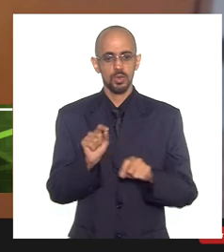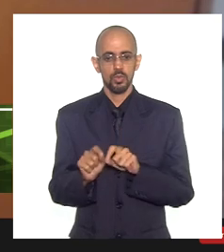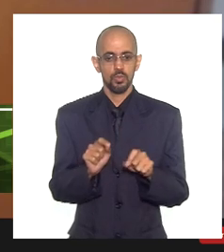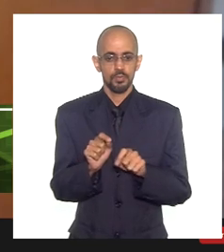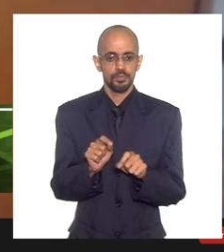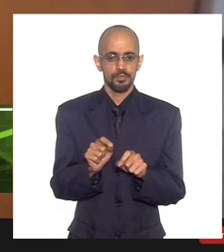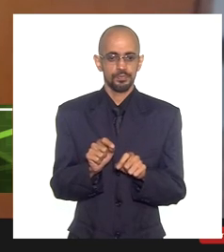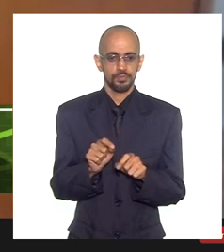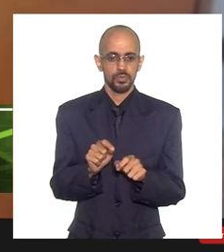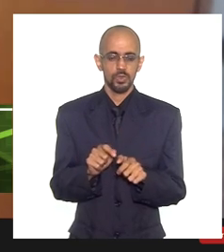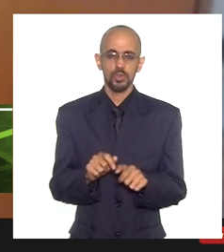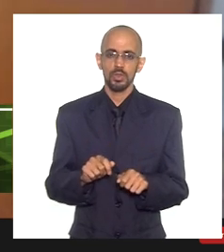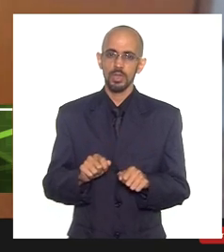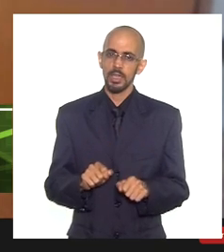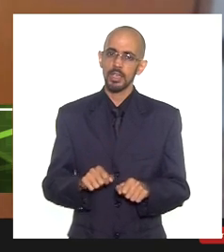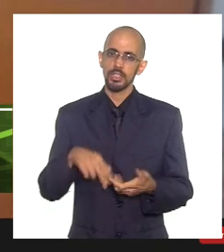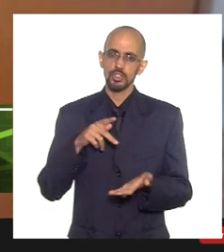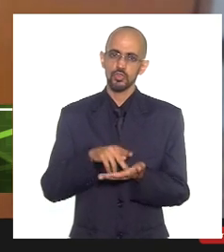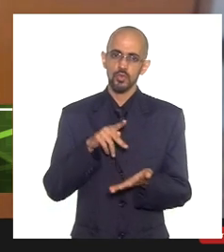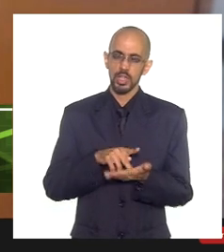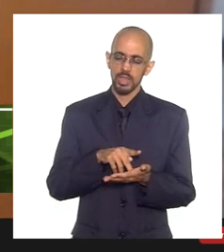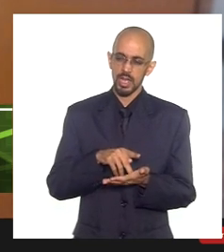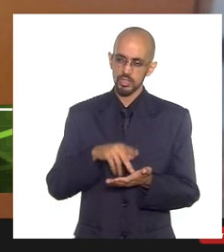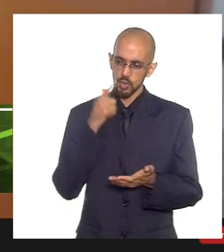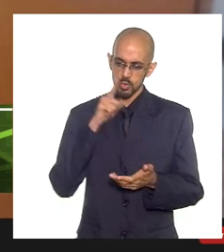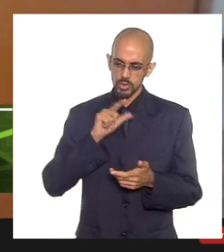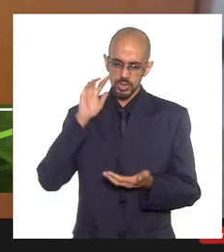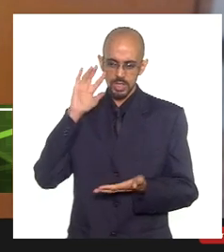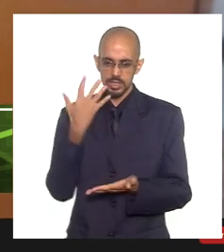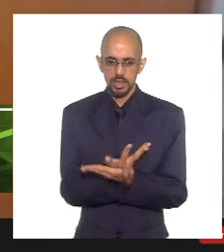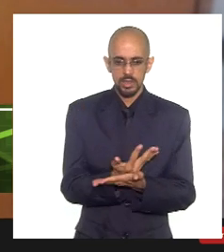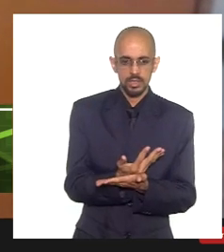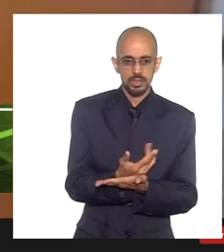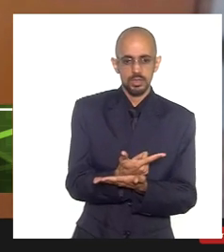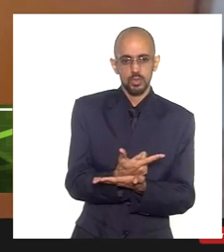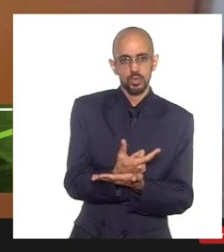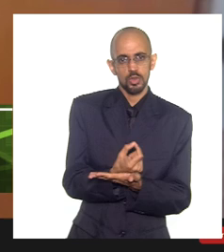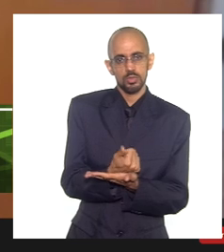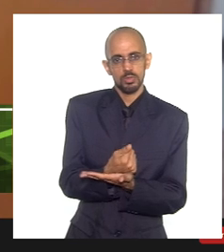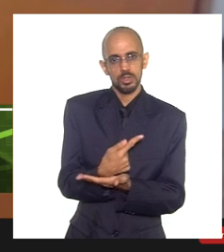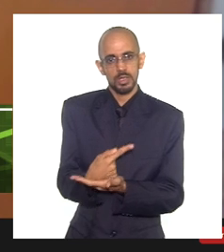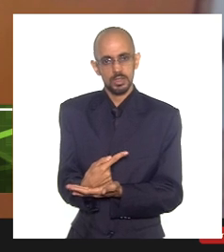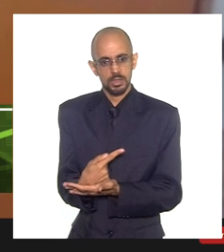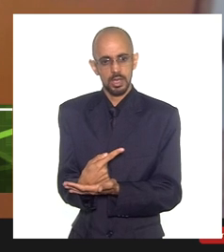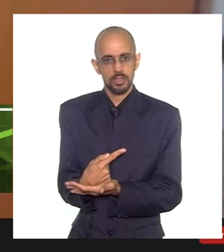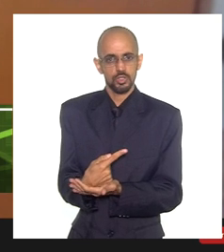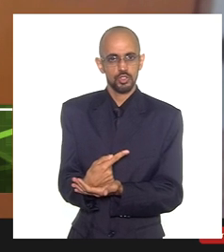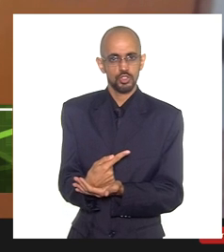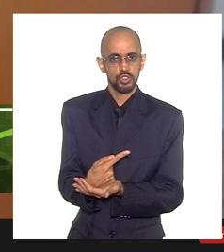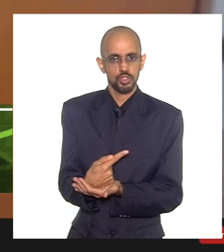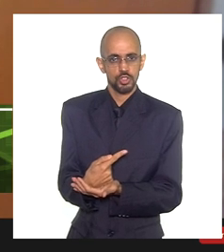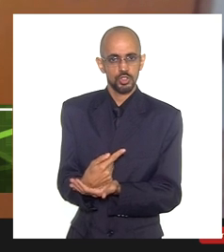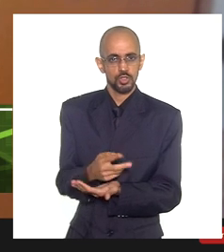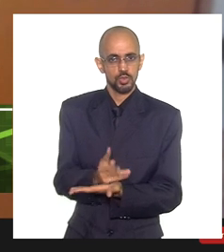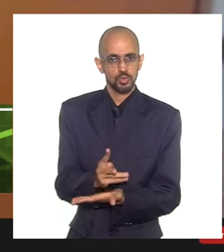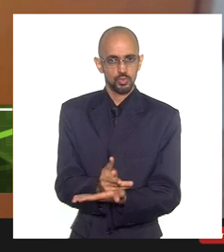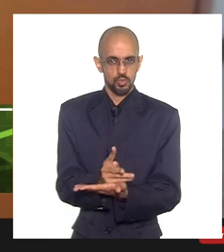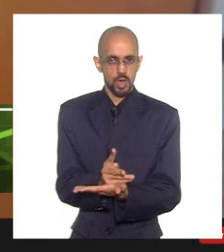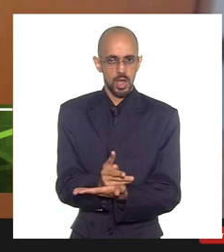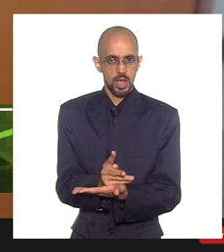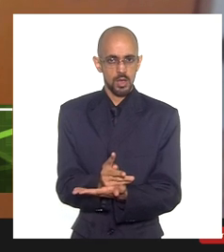importante decisão que foi tomada em dezembro de 2017 porque volto a dizer